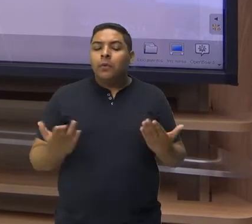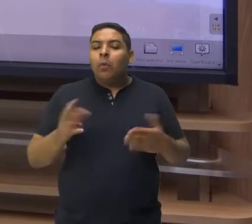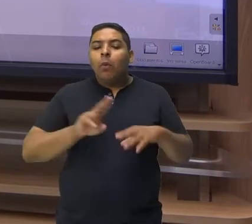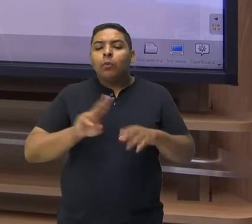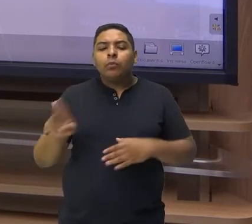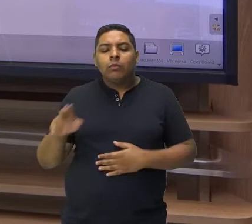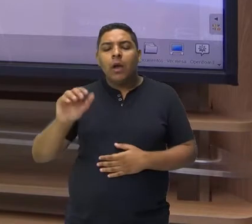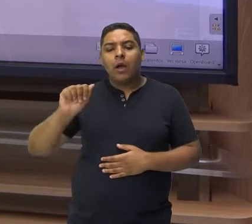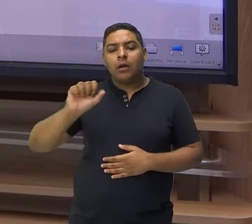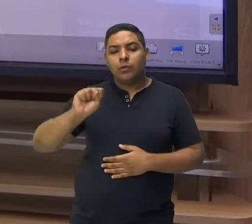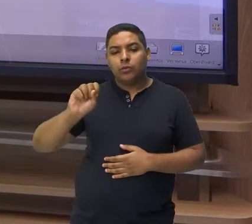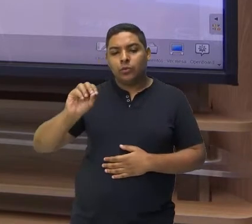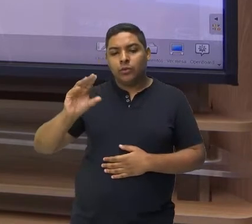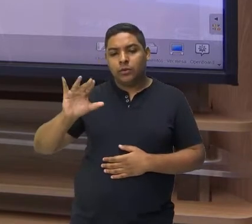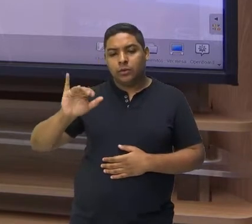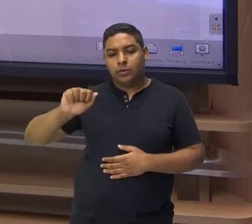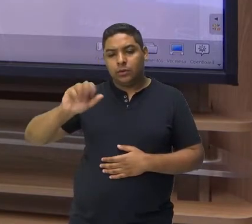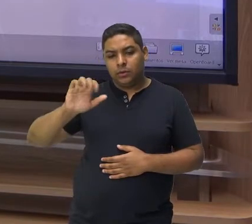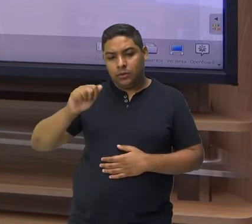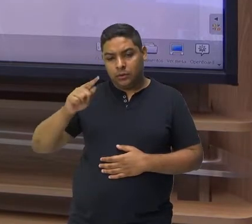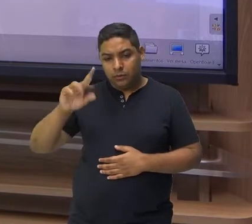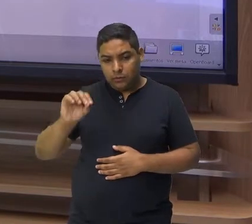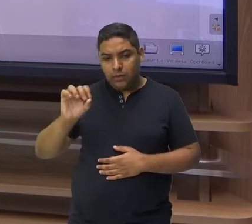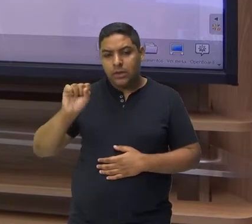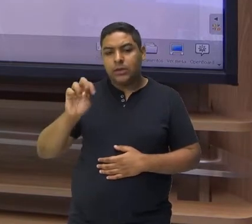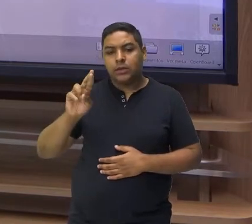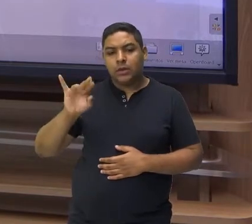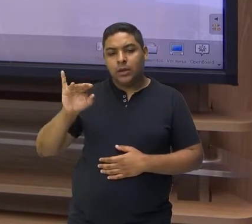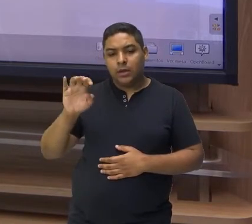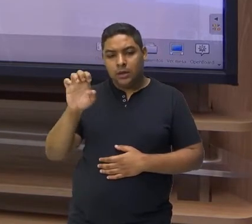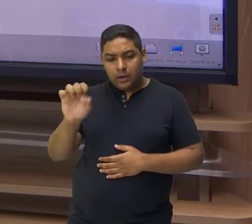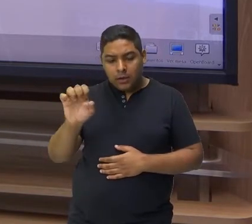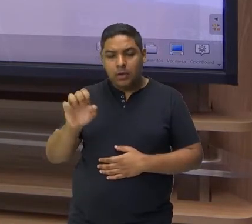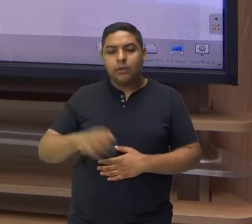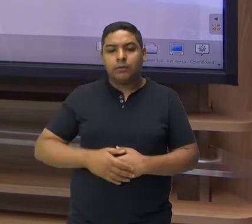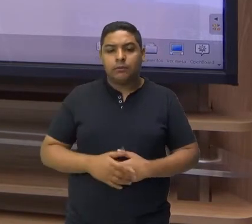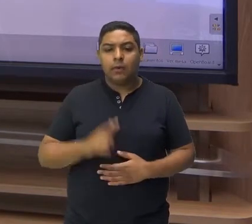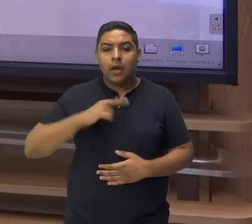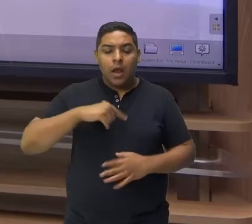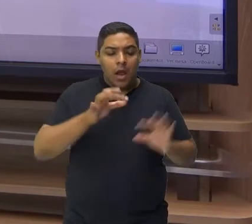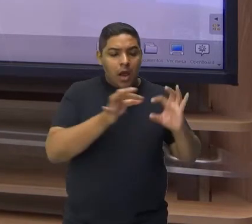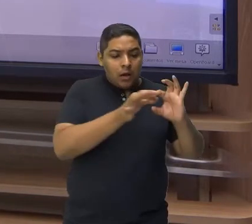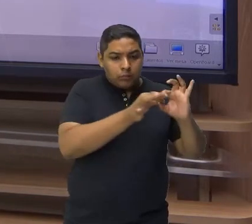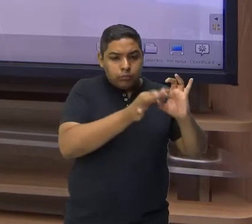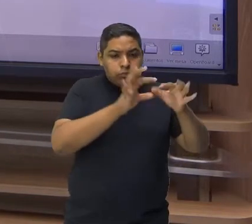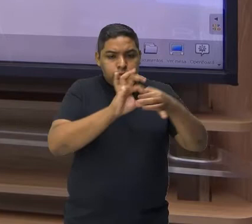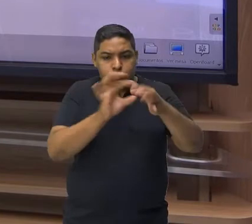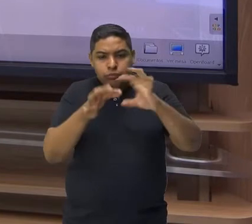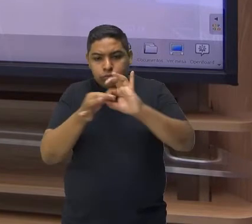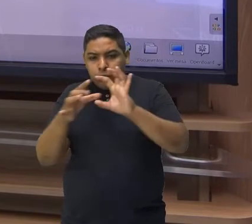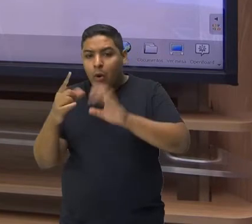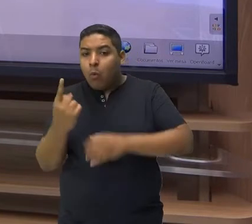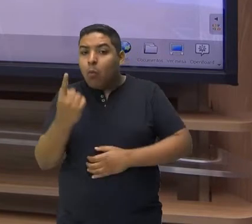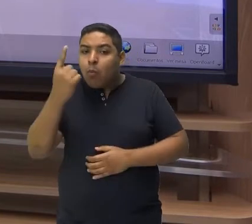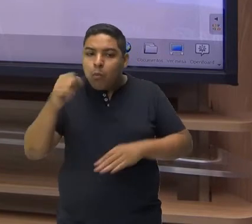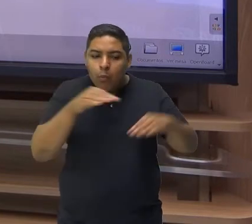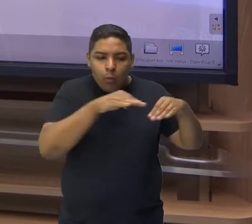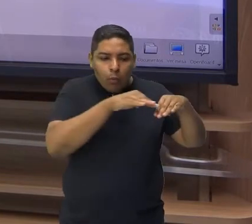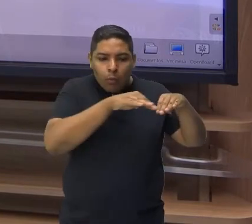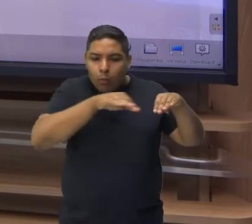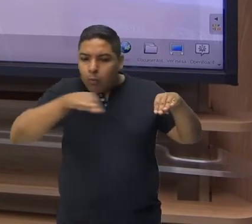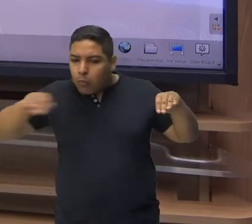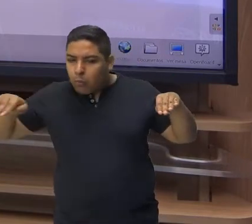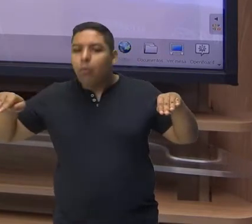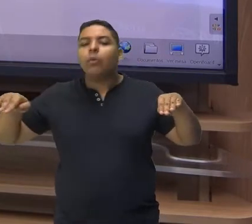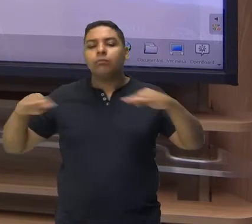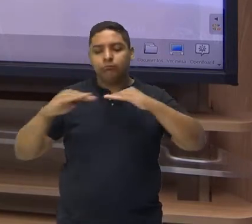é uma associação em série? É quando a corrente só tem um caminho para percorrer, tá certo? Então, num circuito